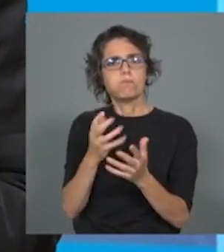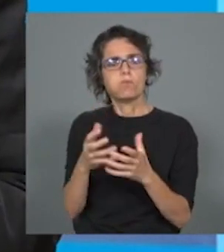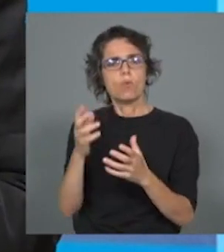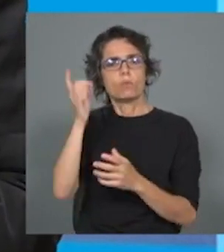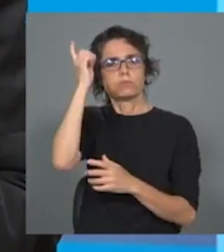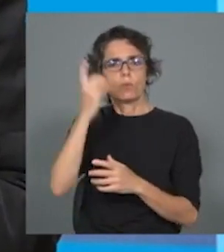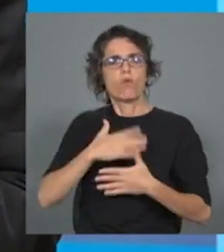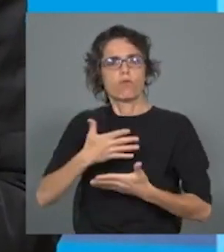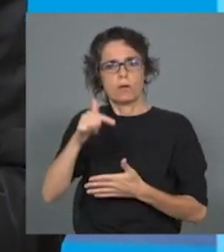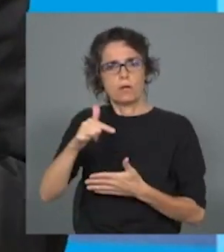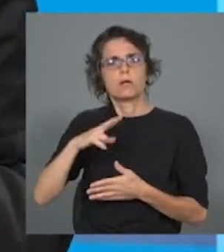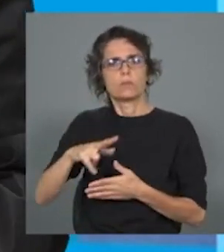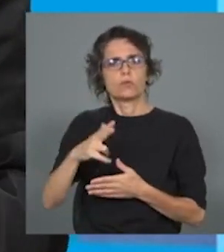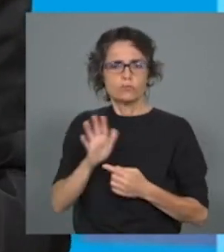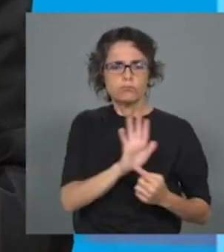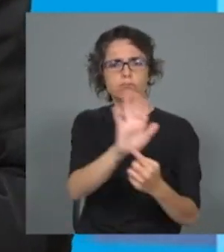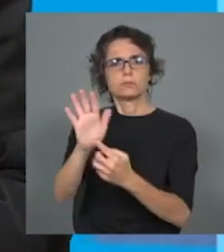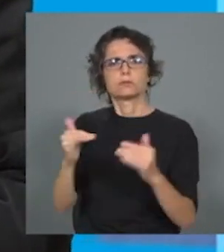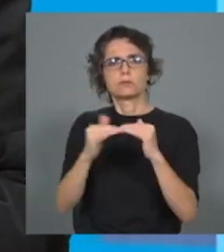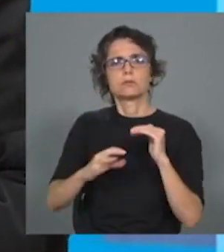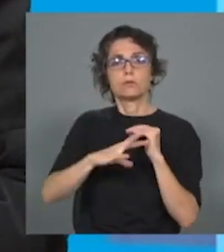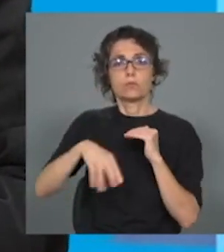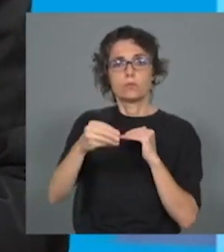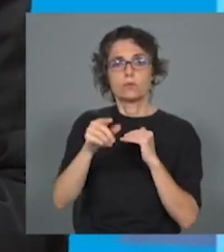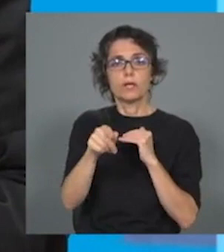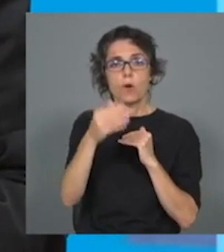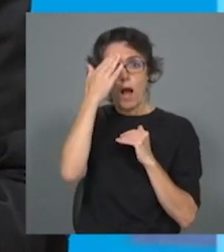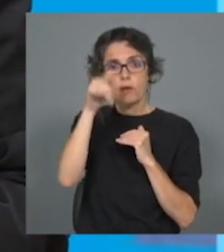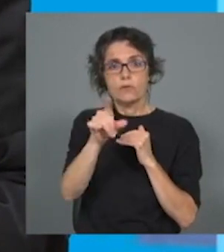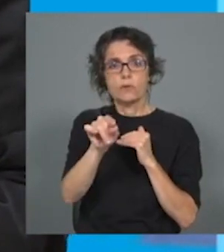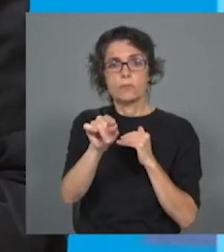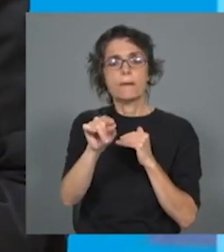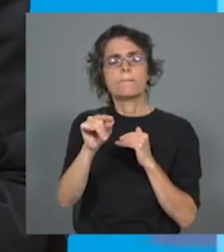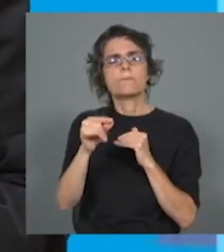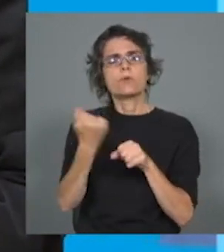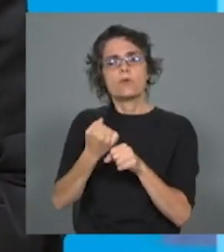Voluntários em Portugal é exemplar no mundo inteiro e tem feito uma coisa que nós temos também